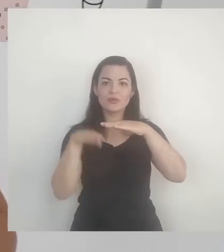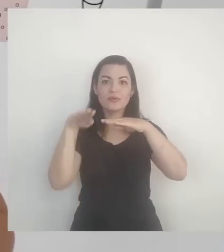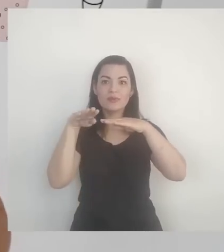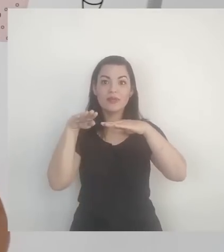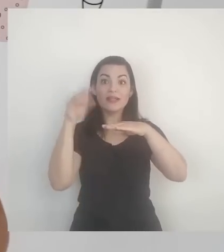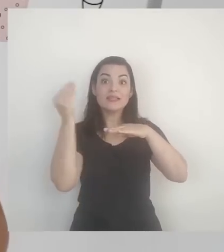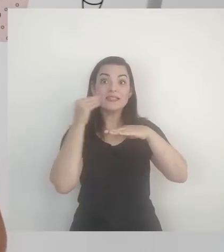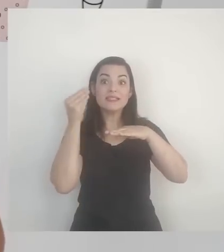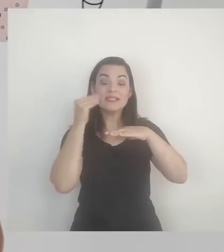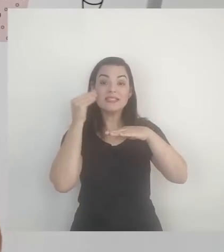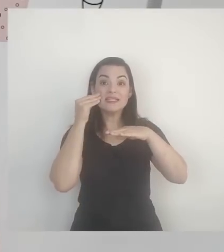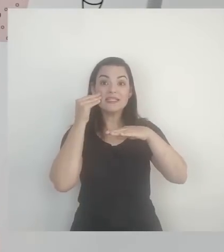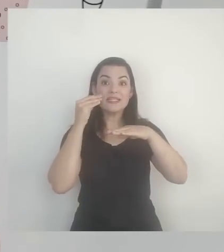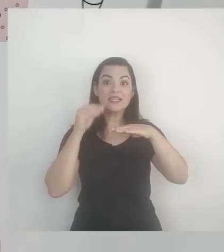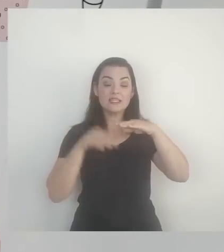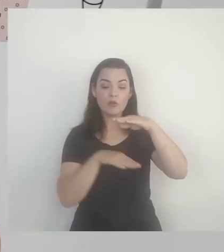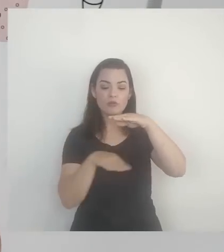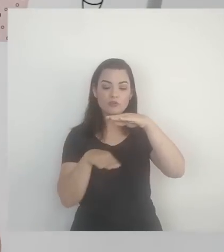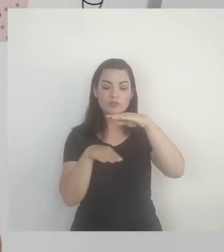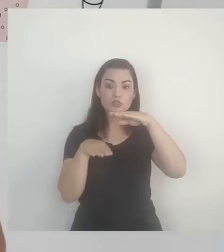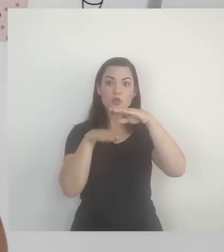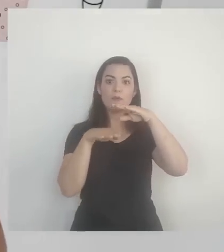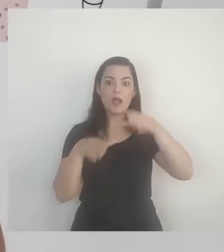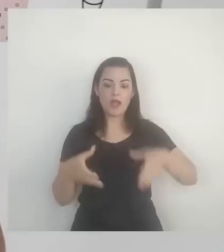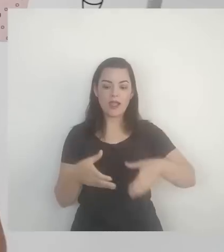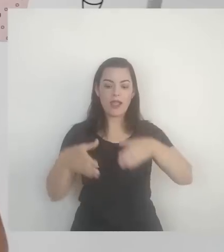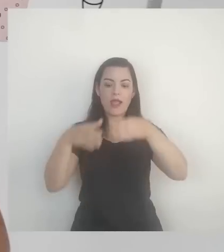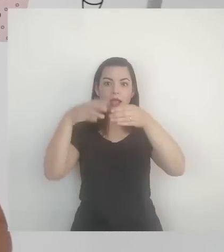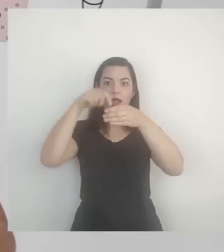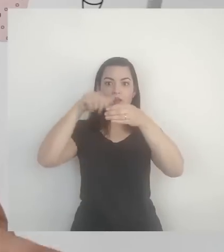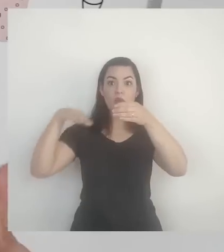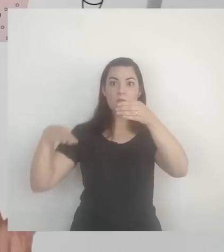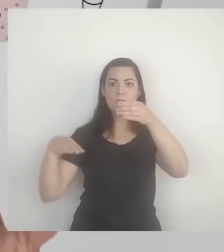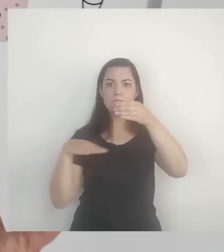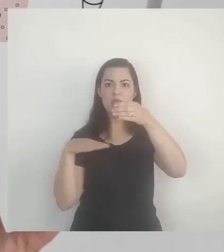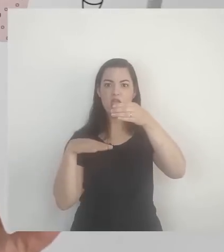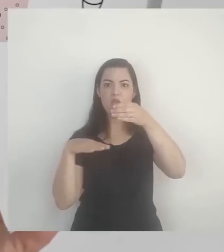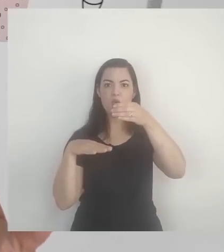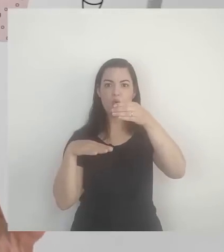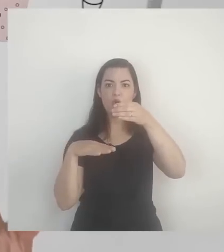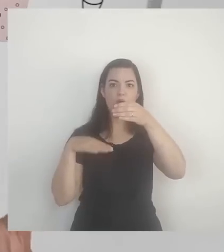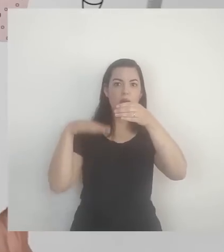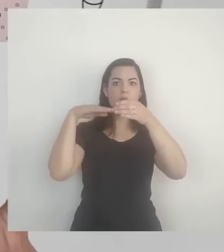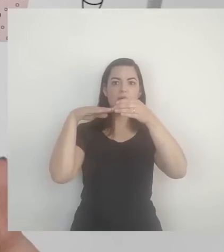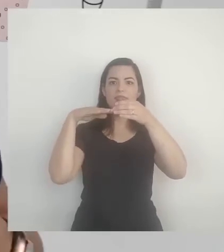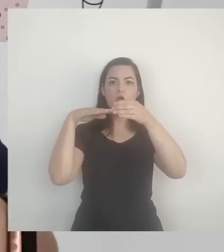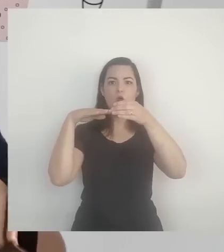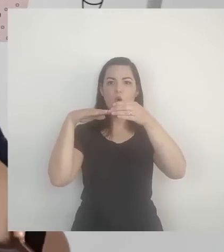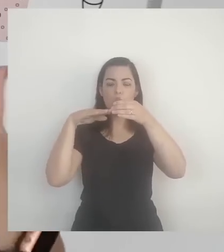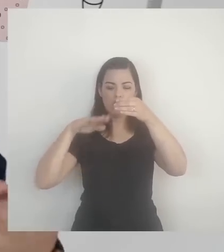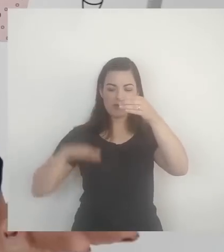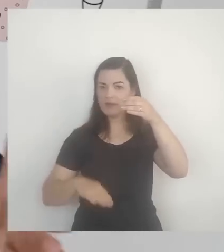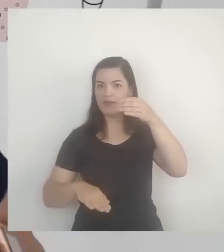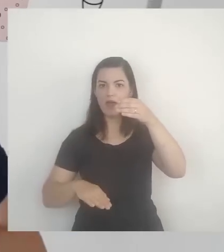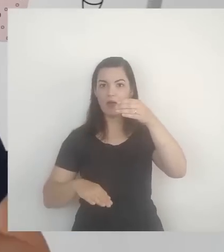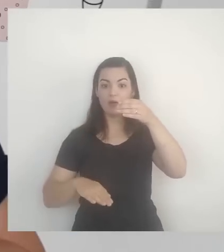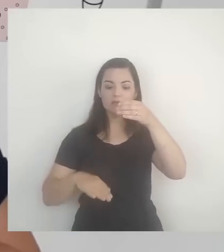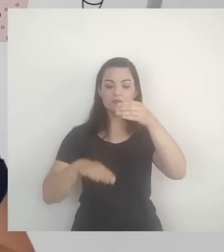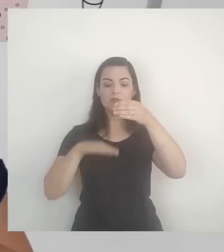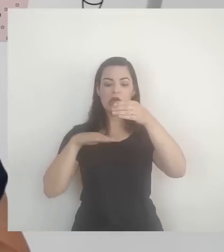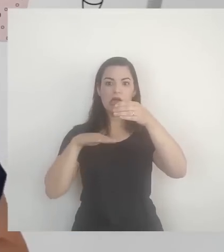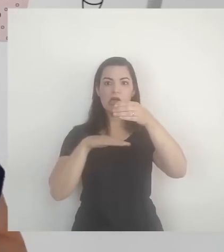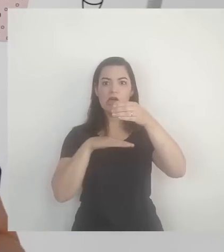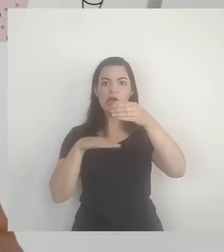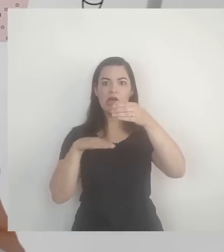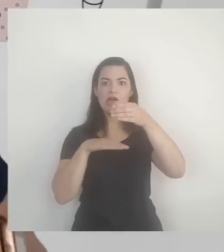parando ele bem no meio da garrafa. Viu que não precisa laser, super imã, não